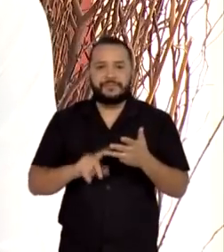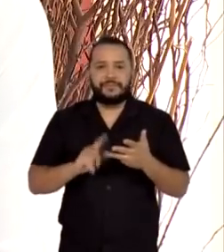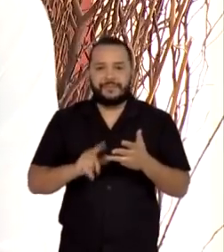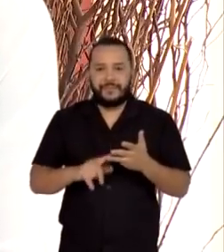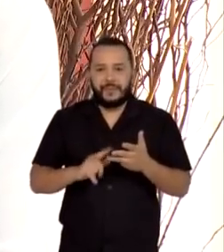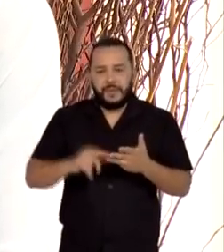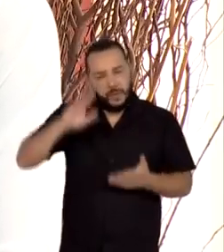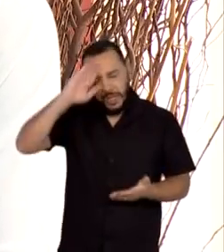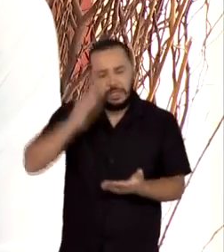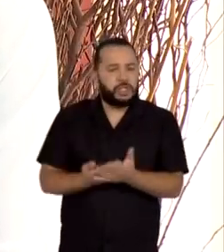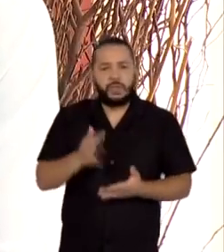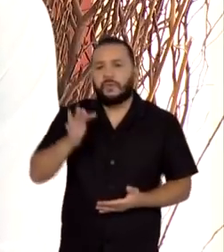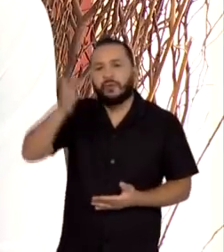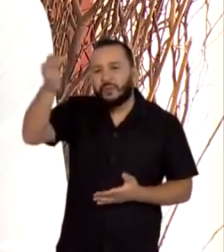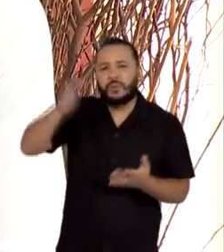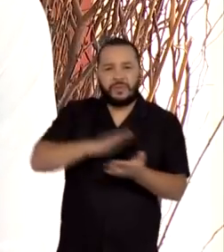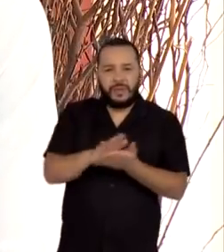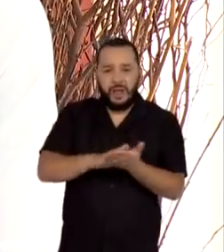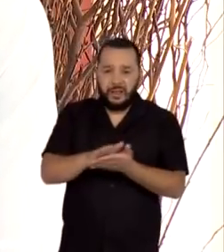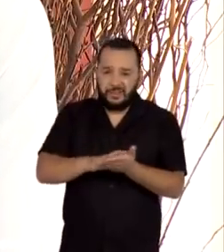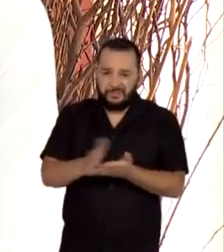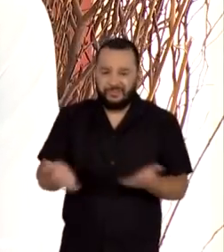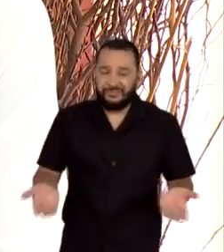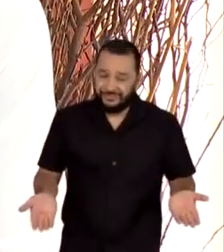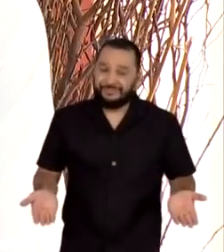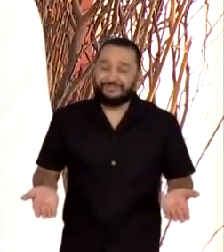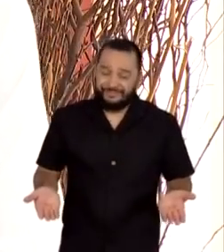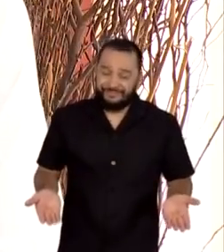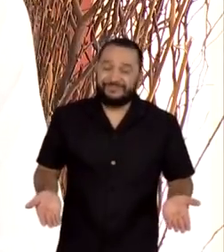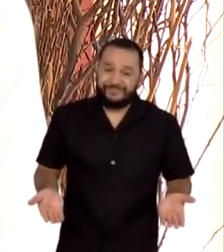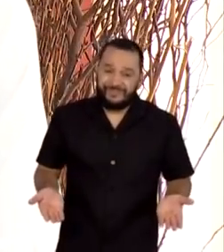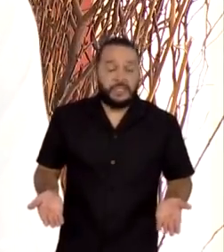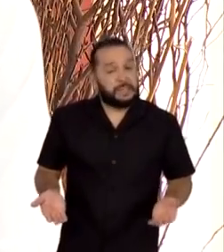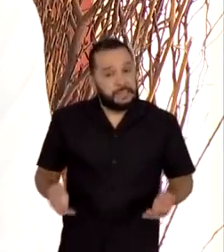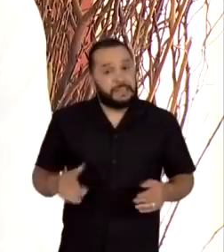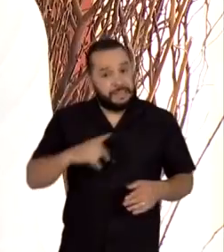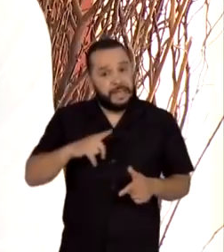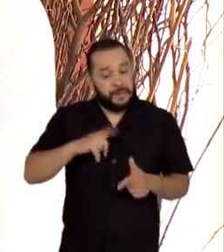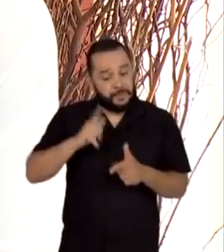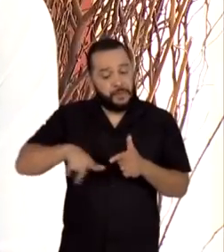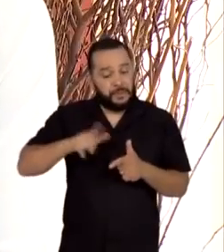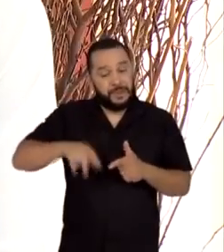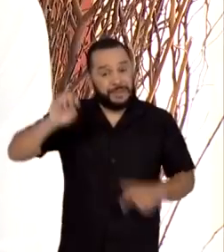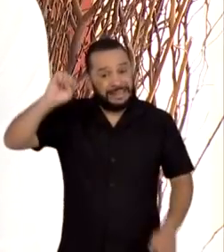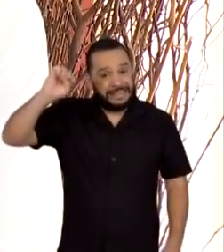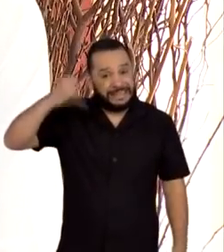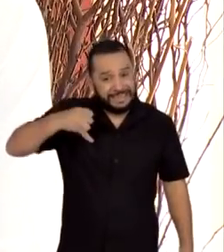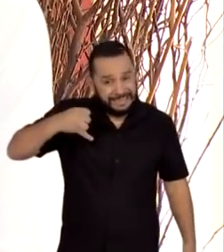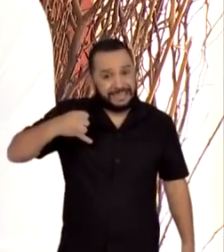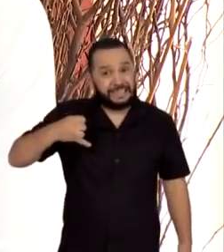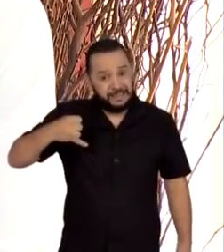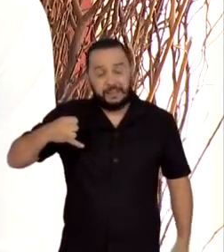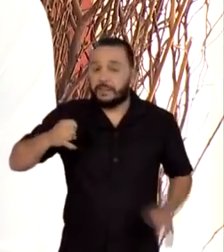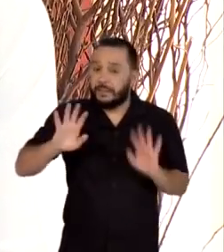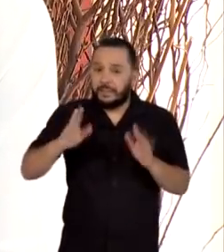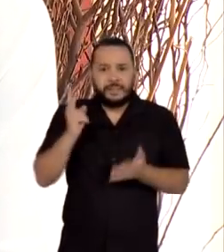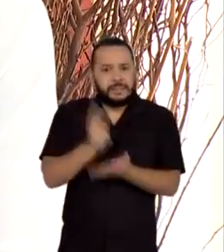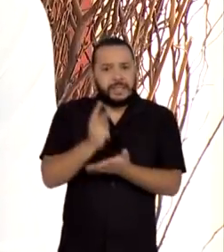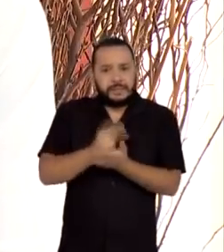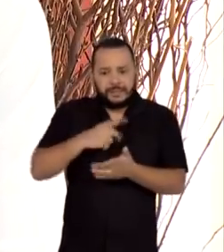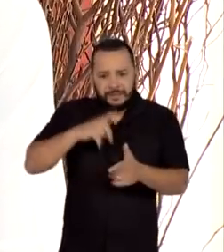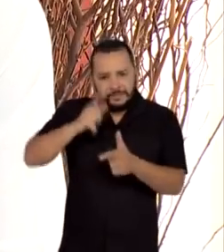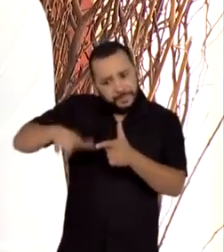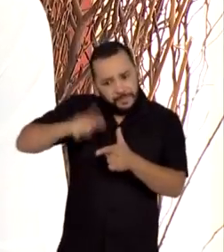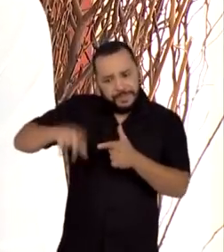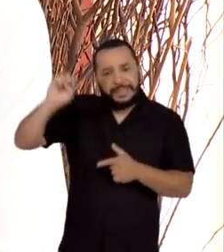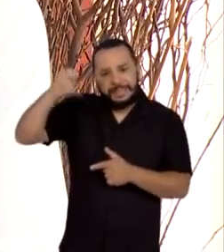expectativas e perspectivas de vida que a média. Portanto, há sim um problema E toda vez que há um problema que atinge os